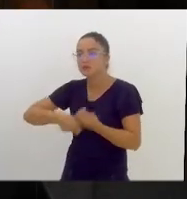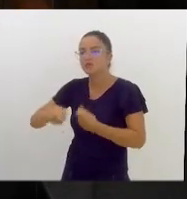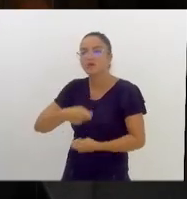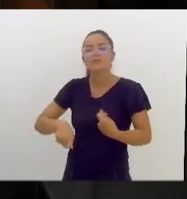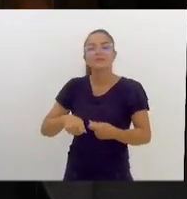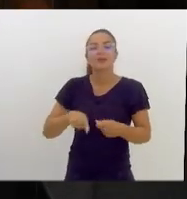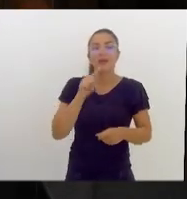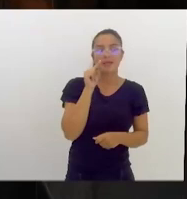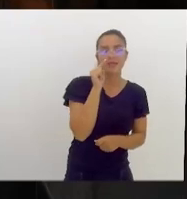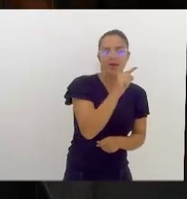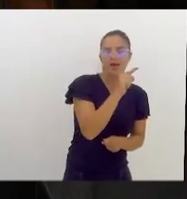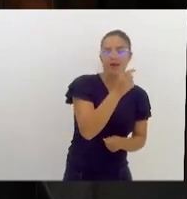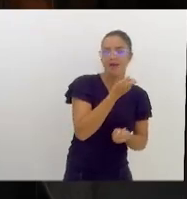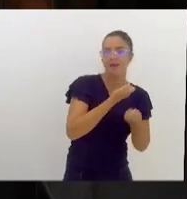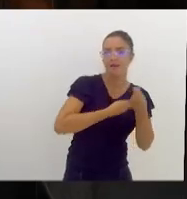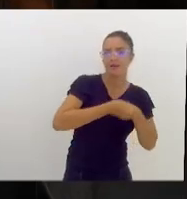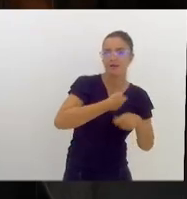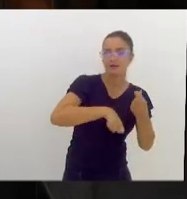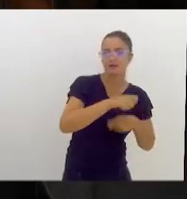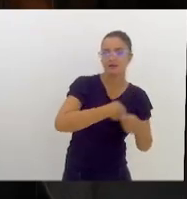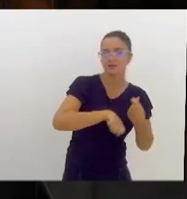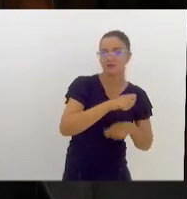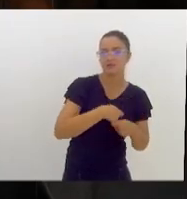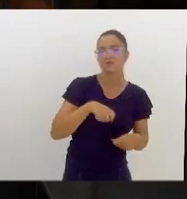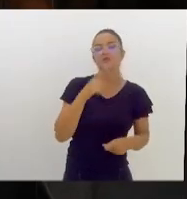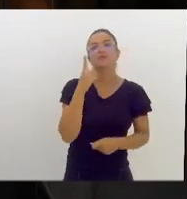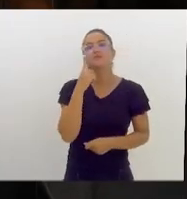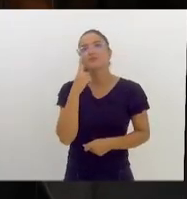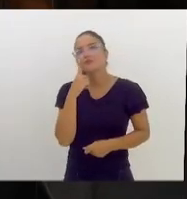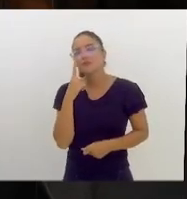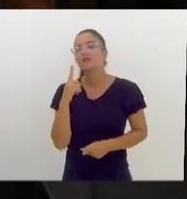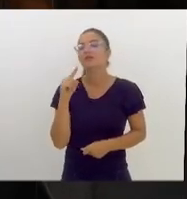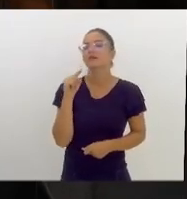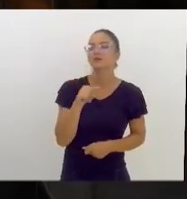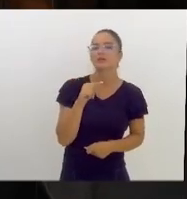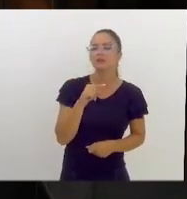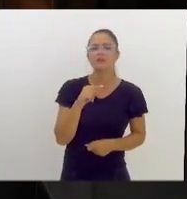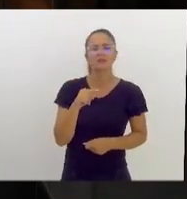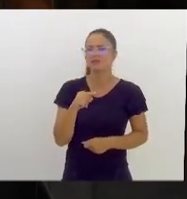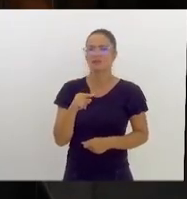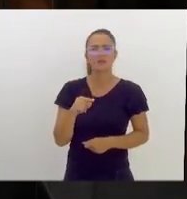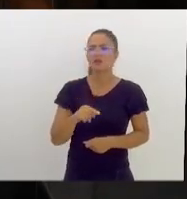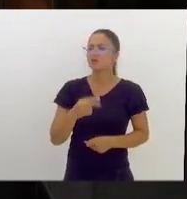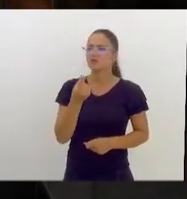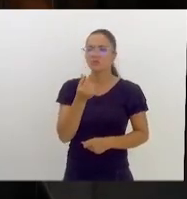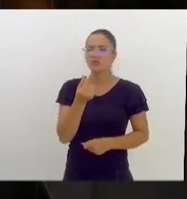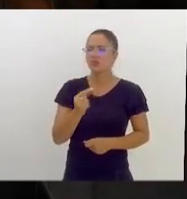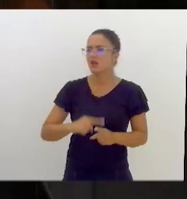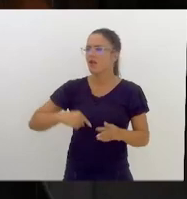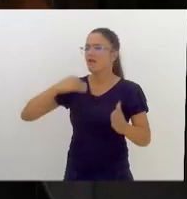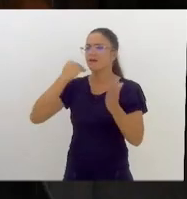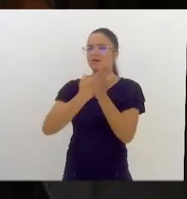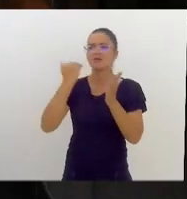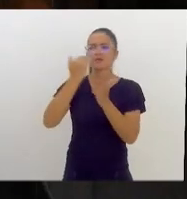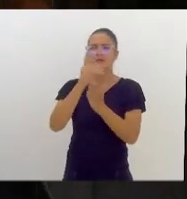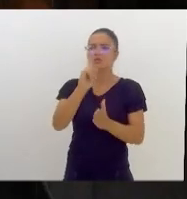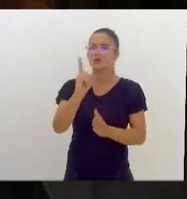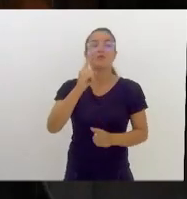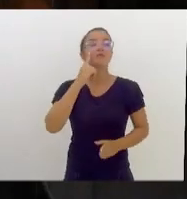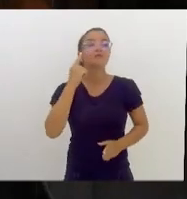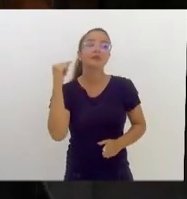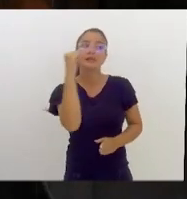administrativa, se rebelar contra esse reajustamento e reivindicar o Tesouro Nacional que